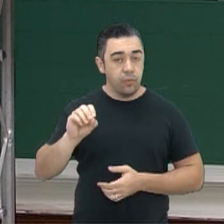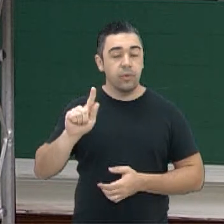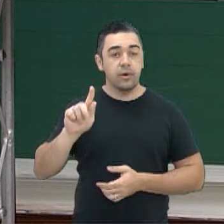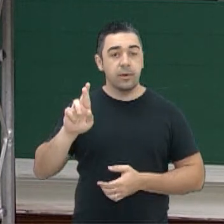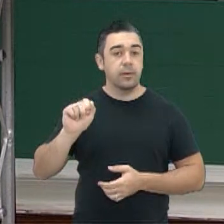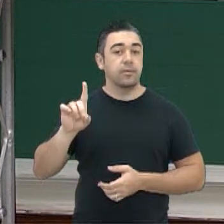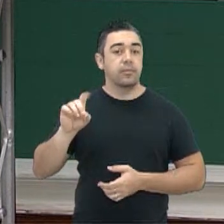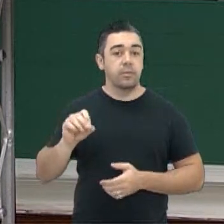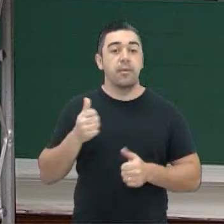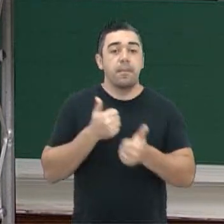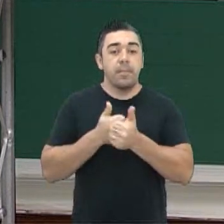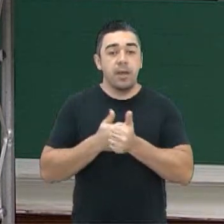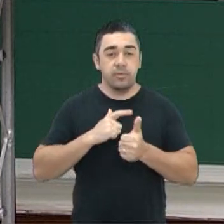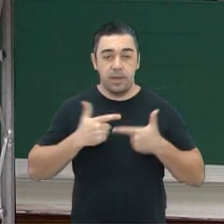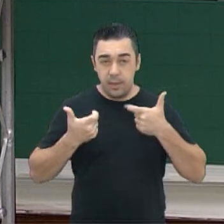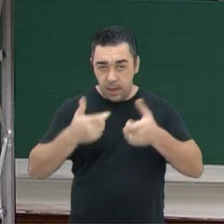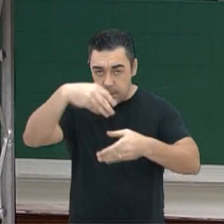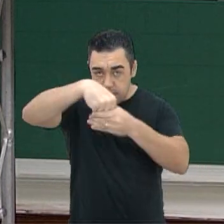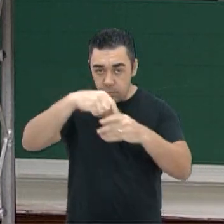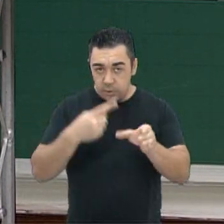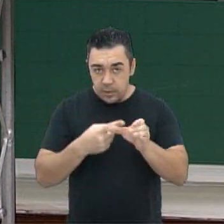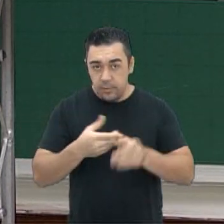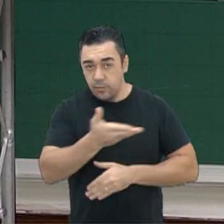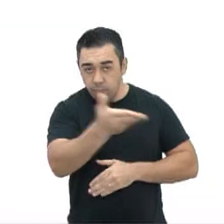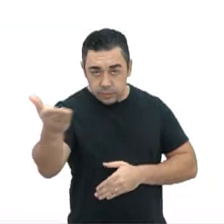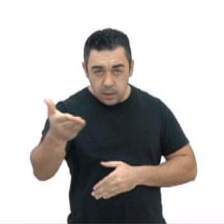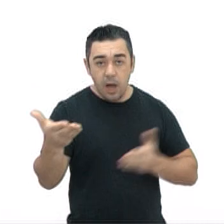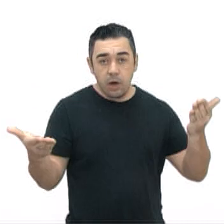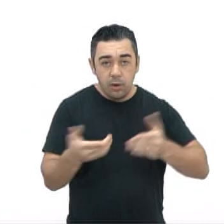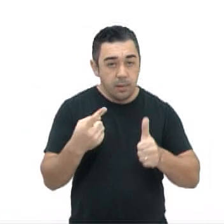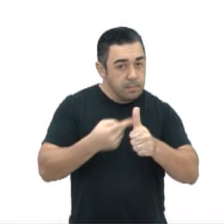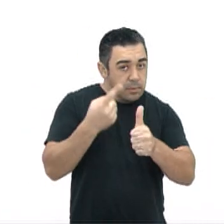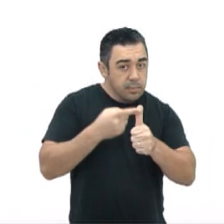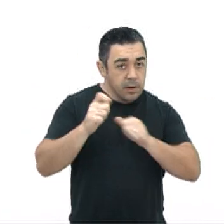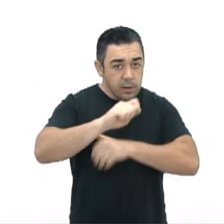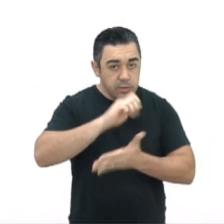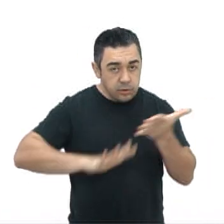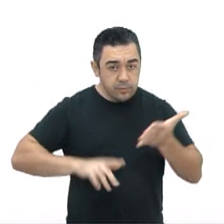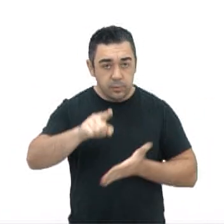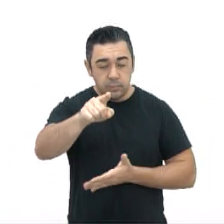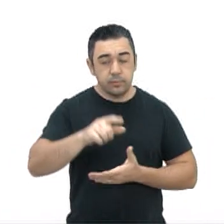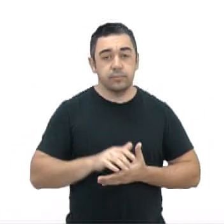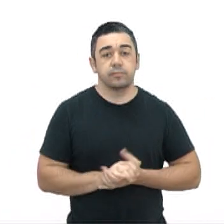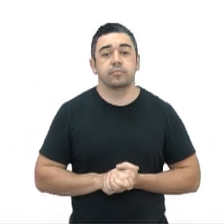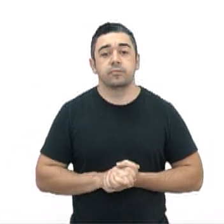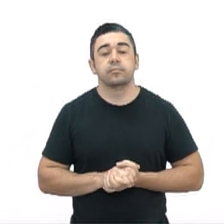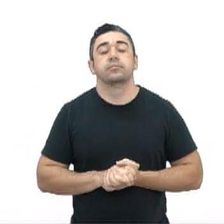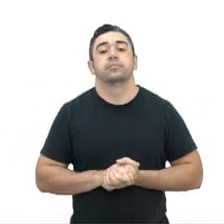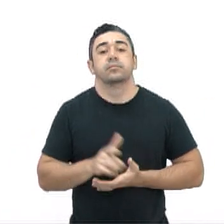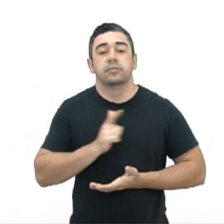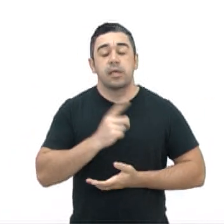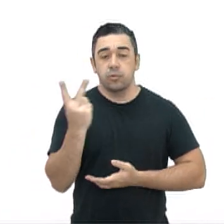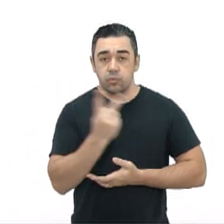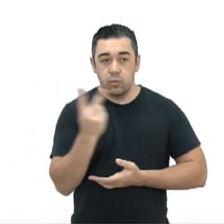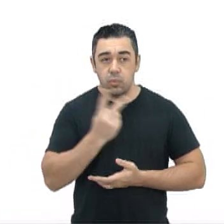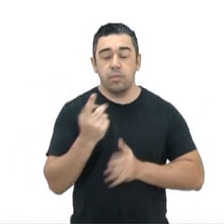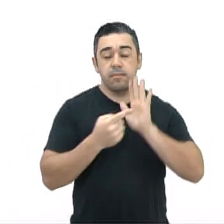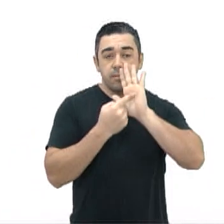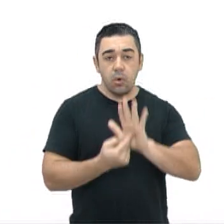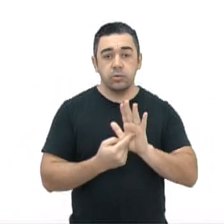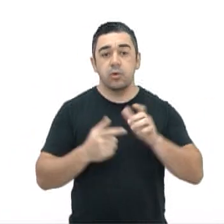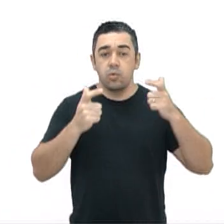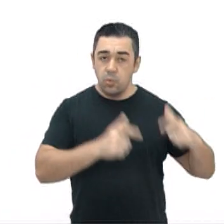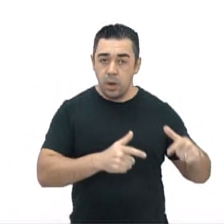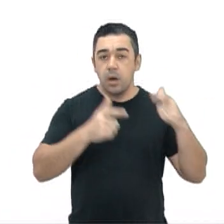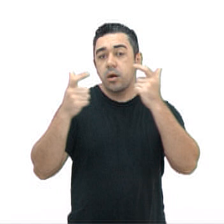da Batalha de Stalingrado. É com vocês. Vou trazer essa primeira atividade para vocês aqui. As 2 imagens destacam 2